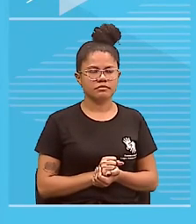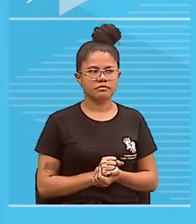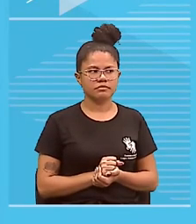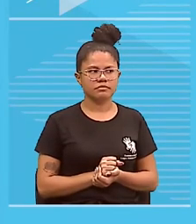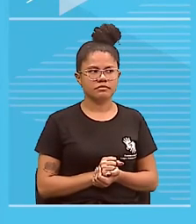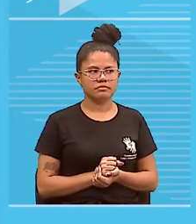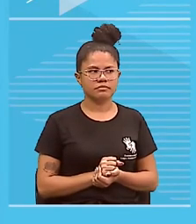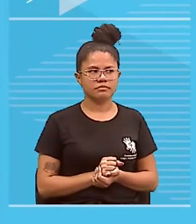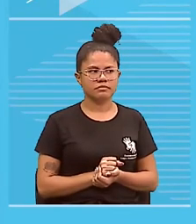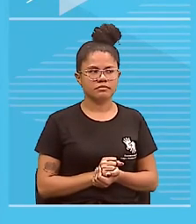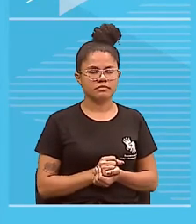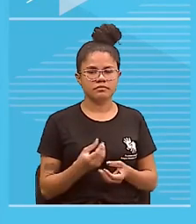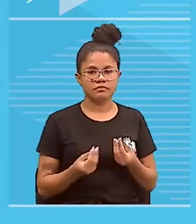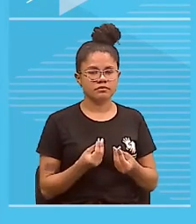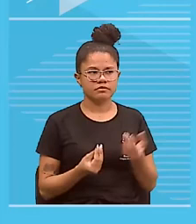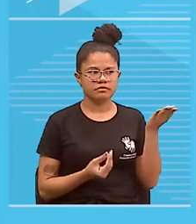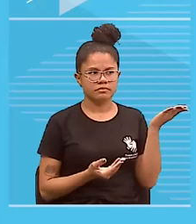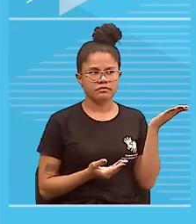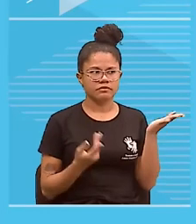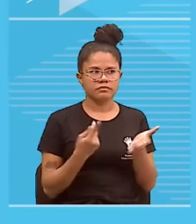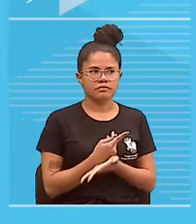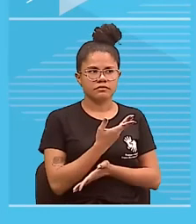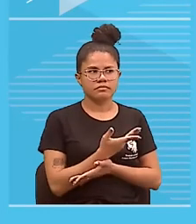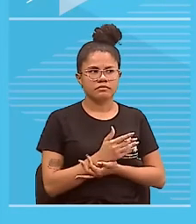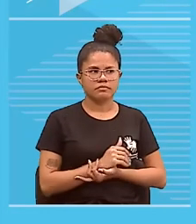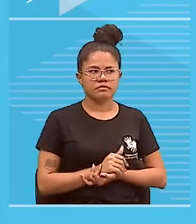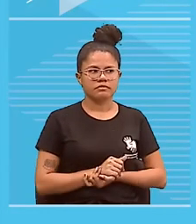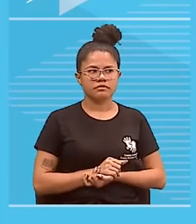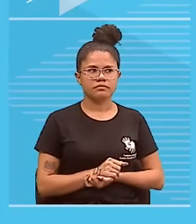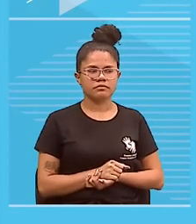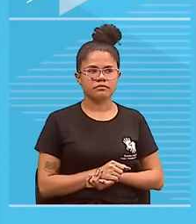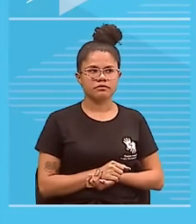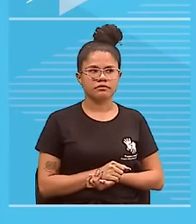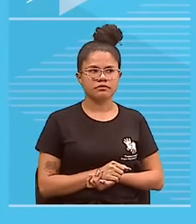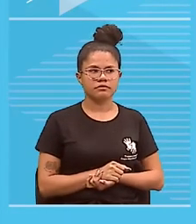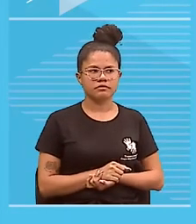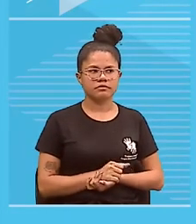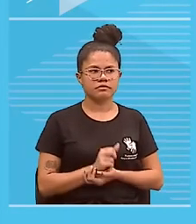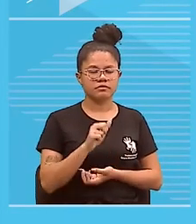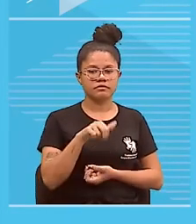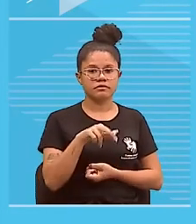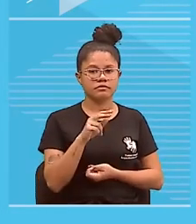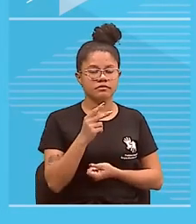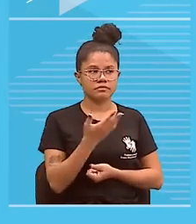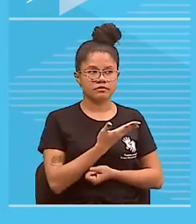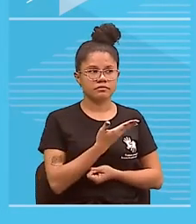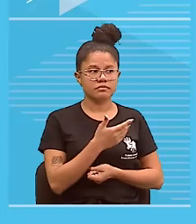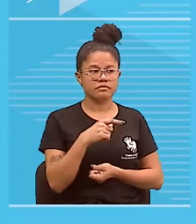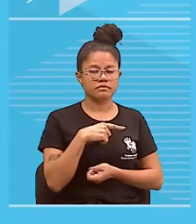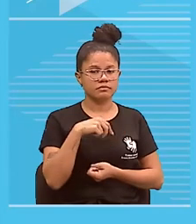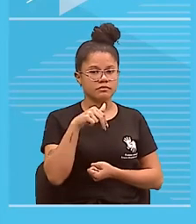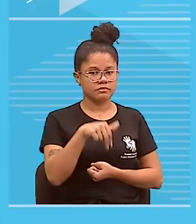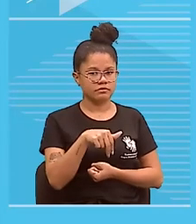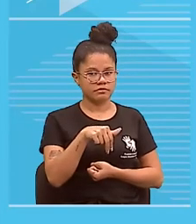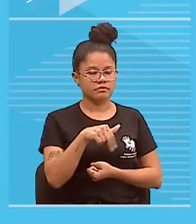bom então olha como é que é a quitina aí você vê a presença de nitrogênio que eu acredito que é a primeira vez que você esteja